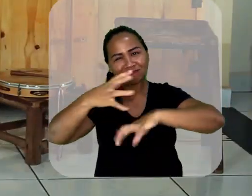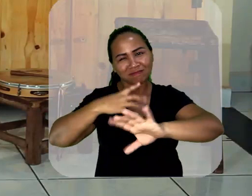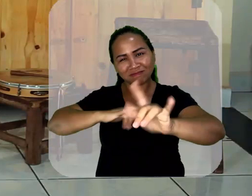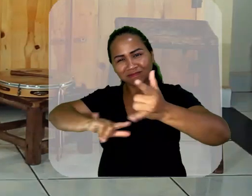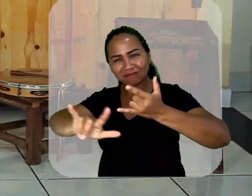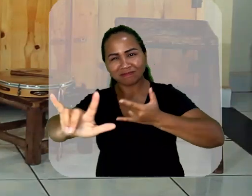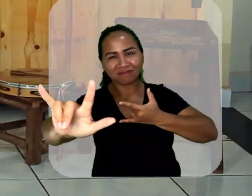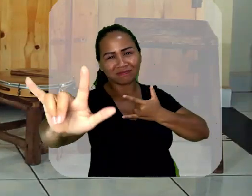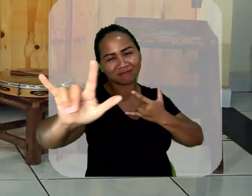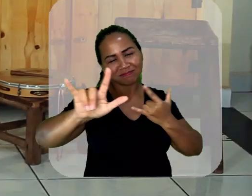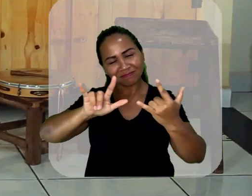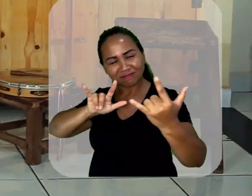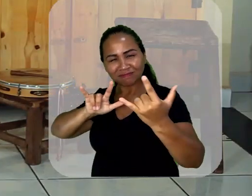e